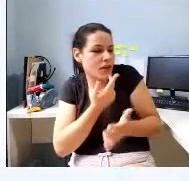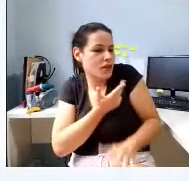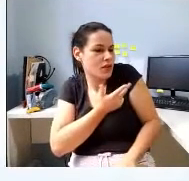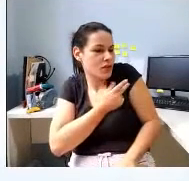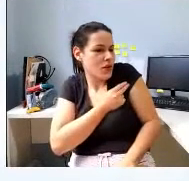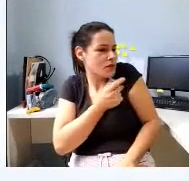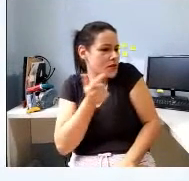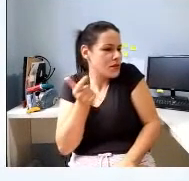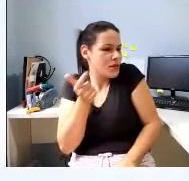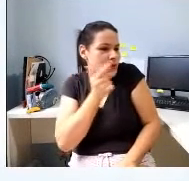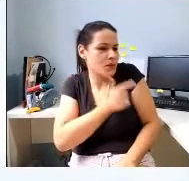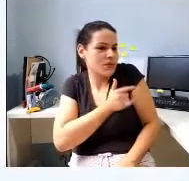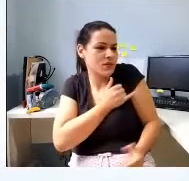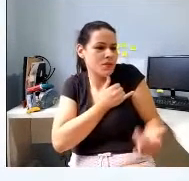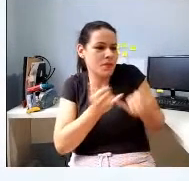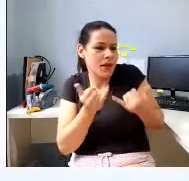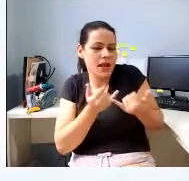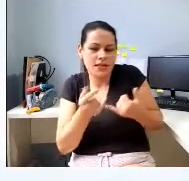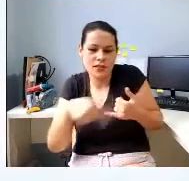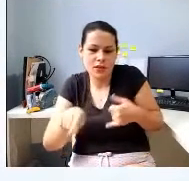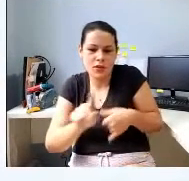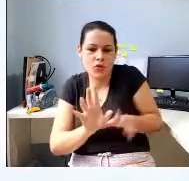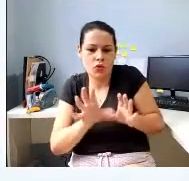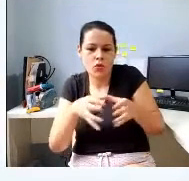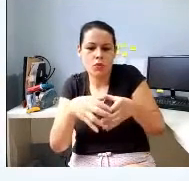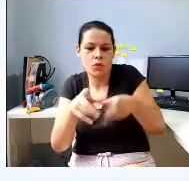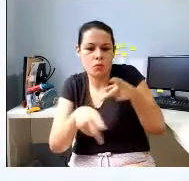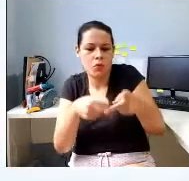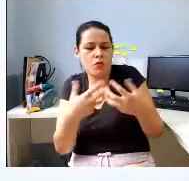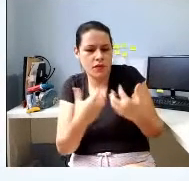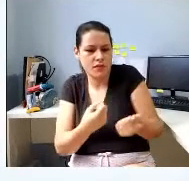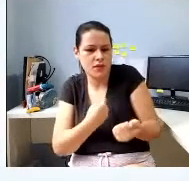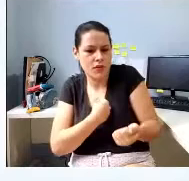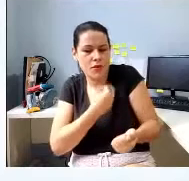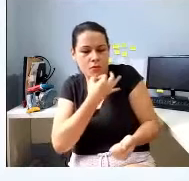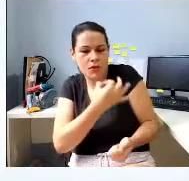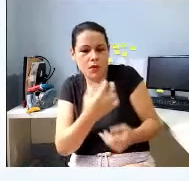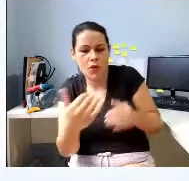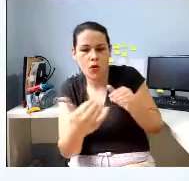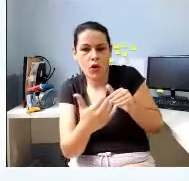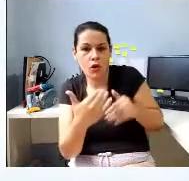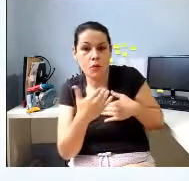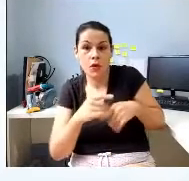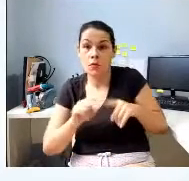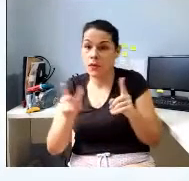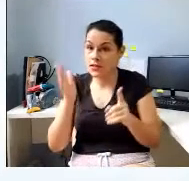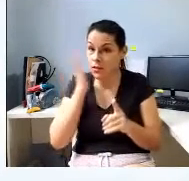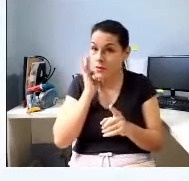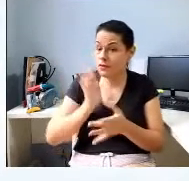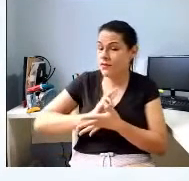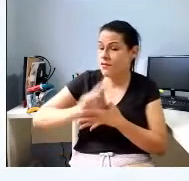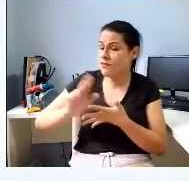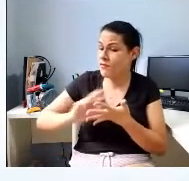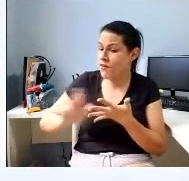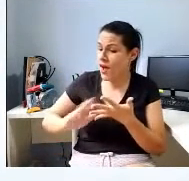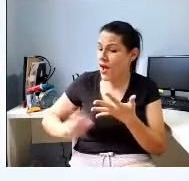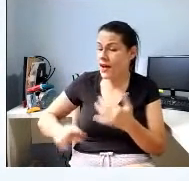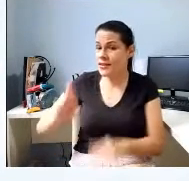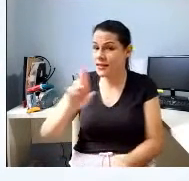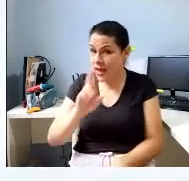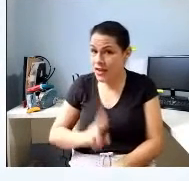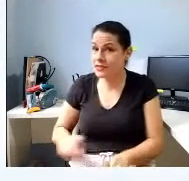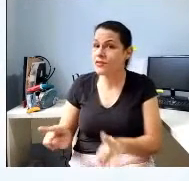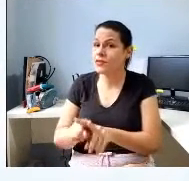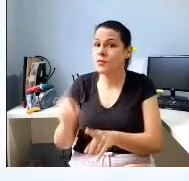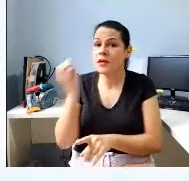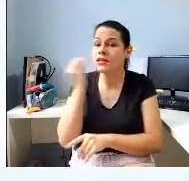conseguido se vender para a população, mas também pelas milhares de razões que ele utilizou para convencer